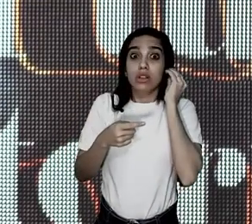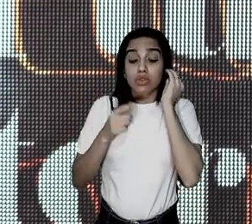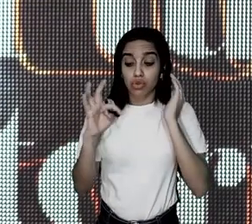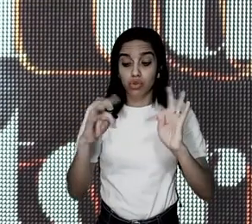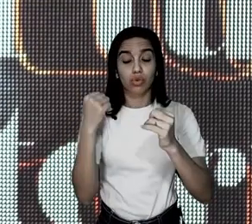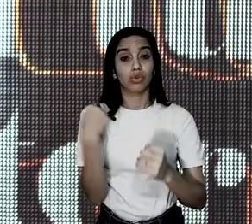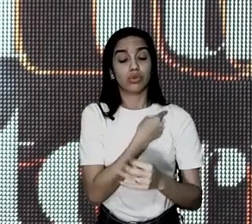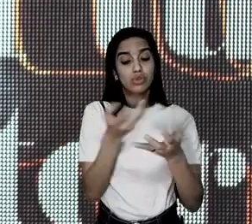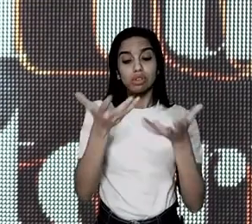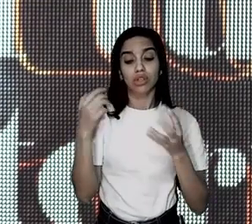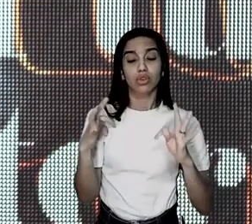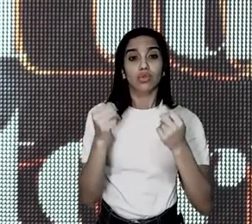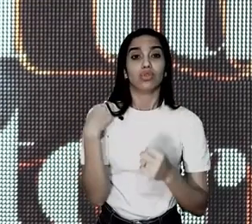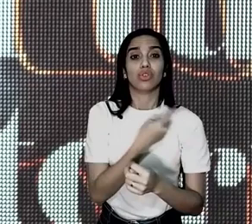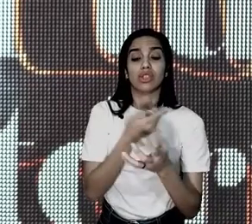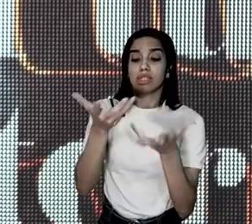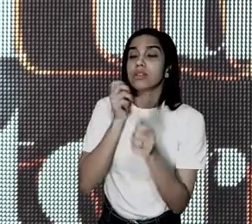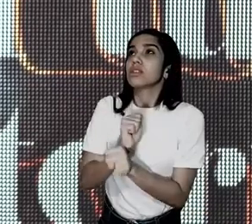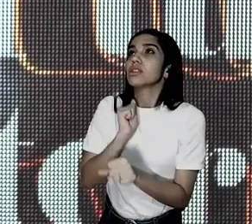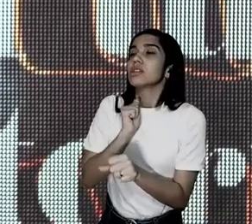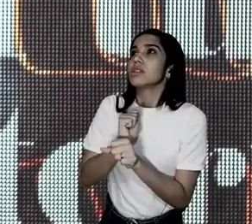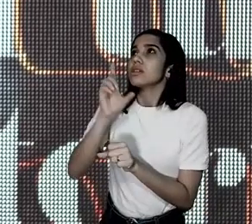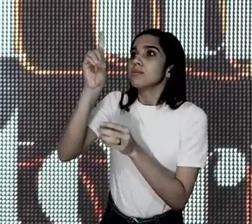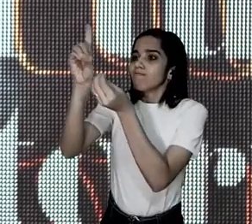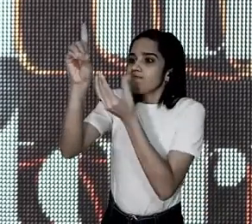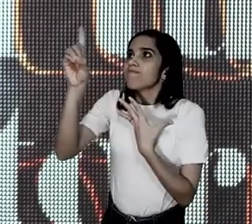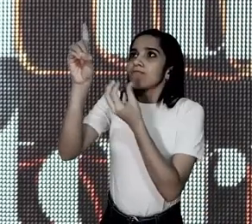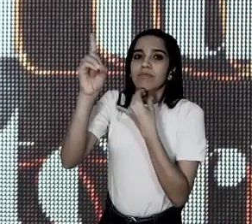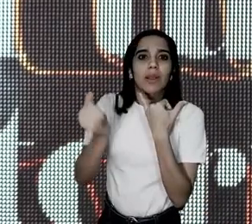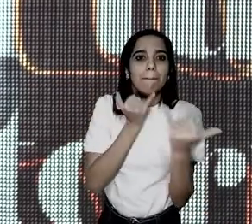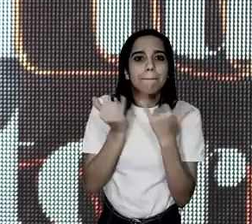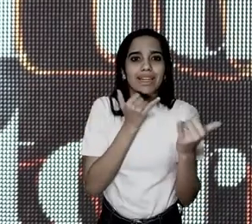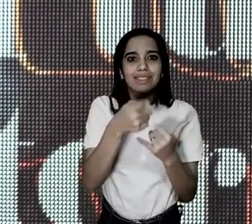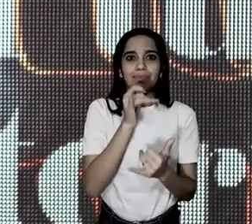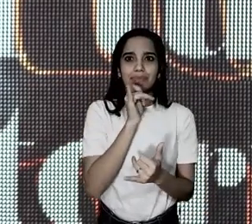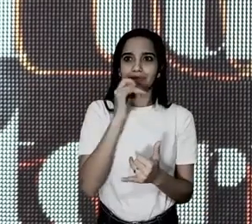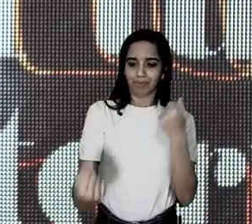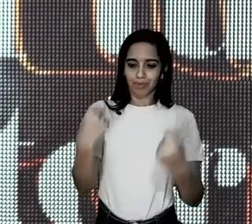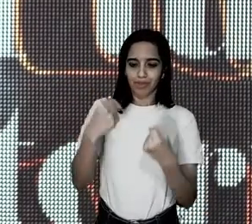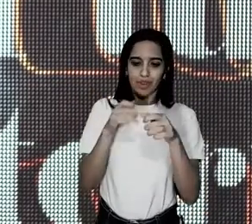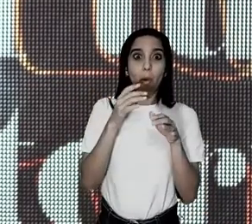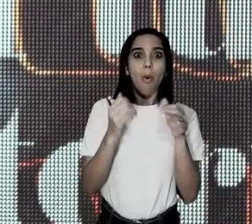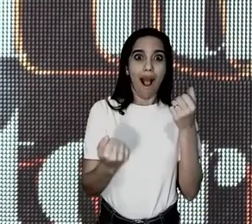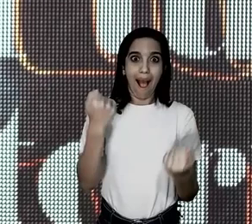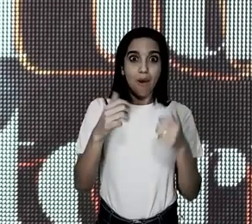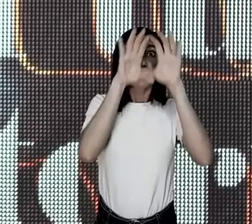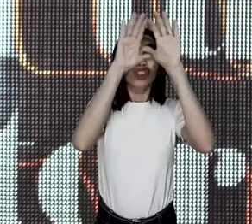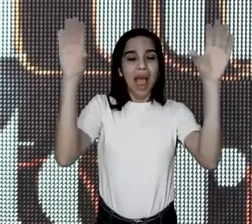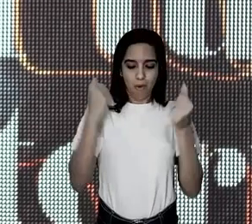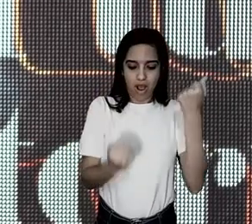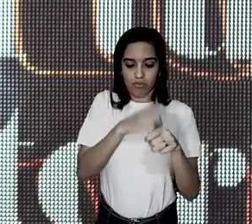gente quer, daquilo que a gente espera de Deus, como se nós estivéssemos ali no drive-thru dos céus e a gente dissesse: Deus, me dá aquilo